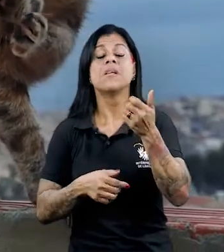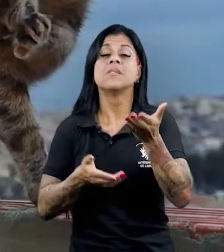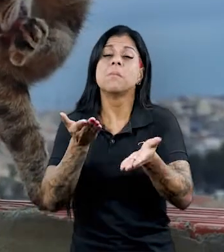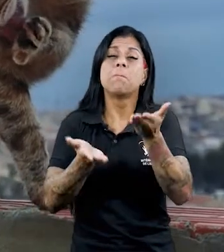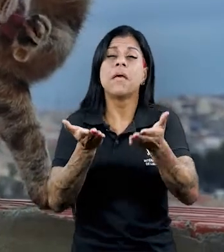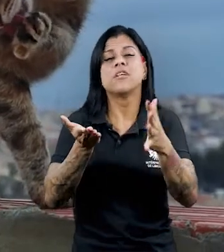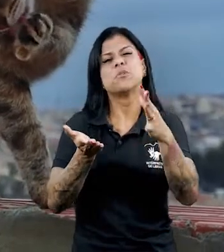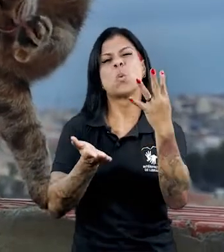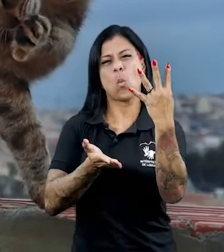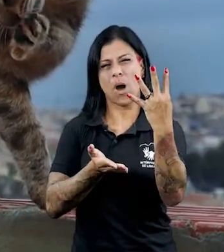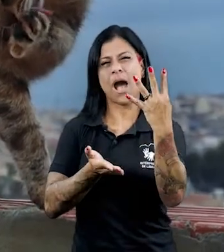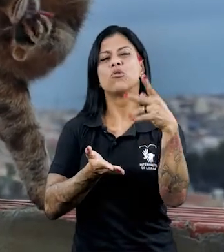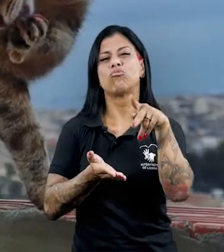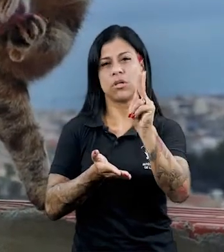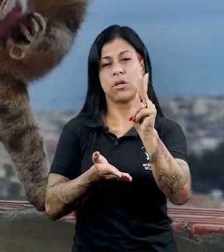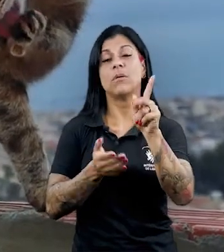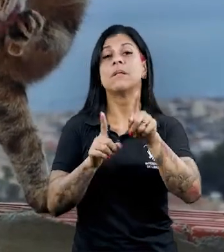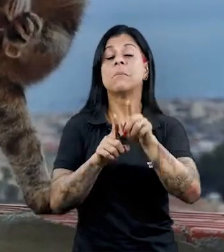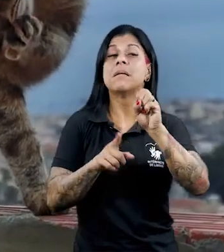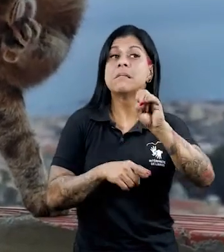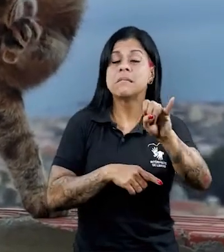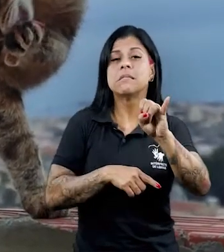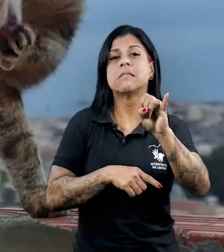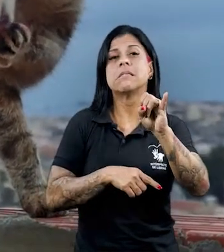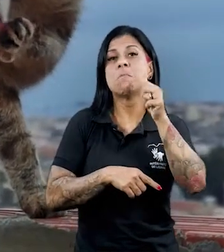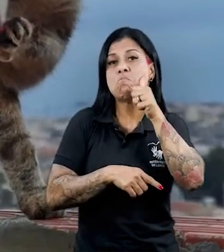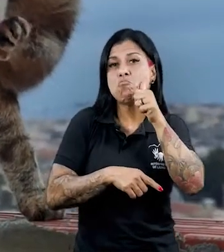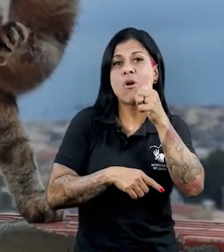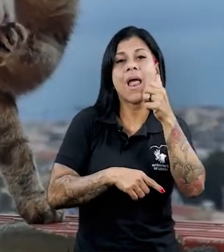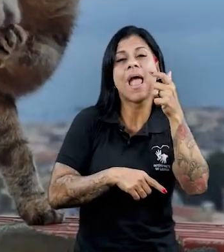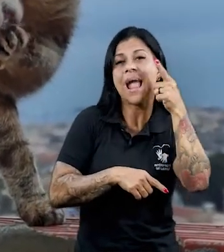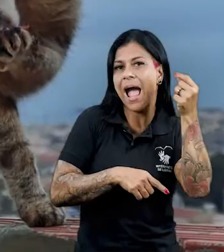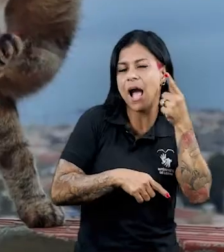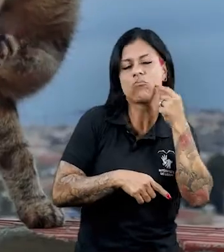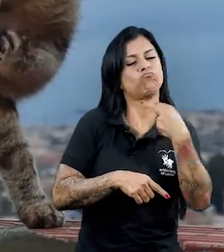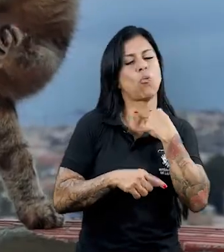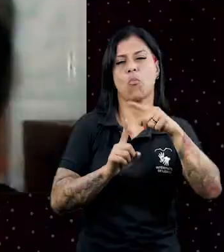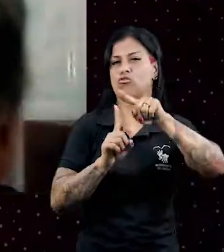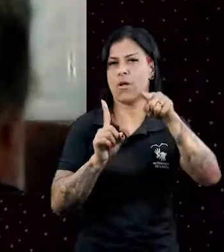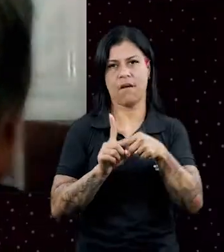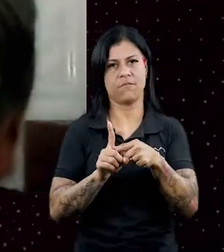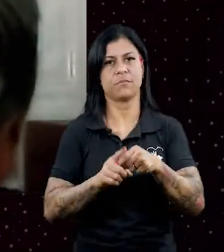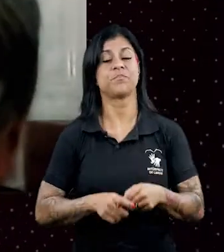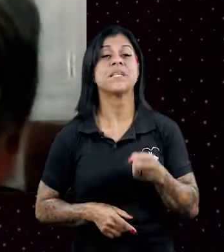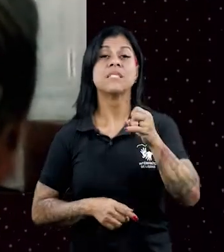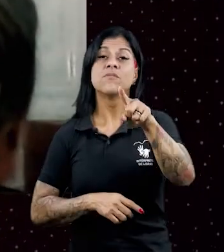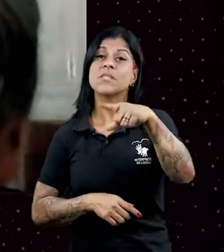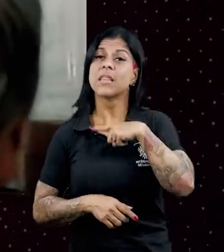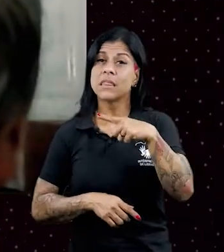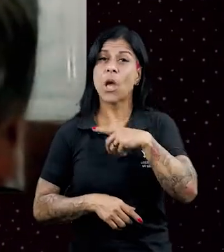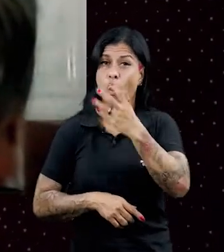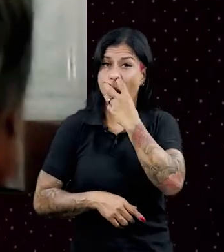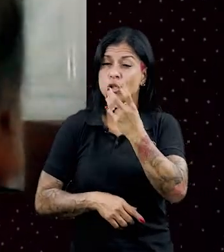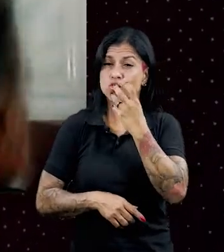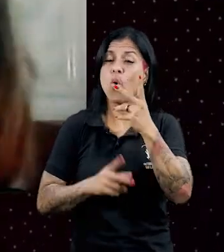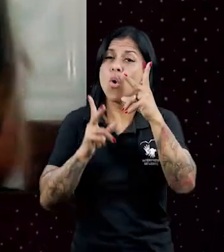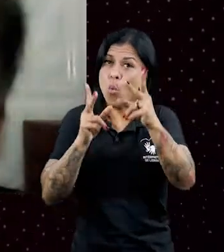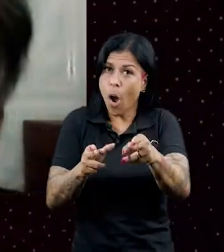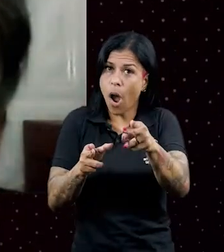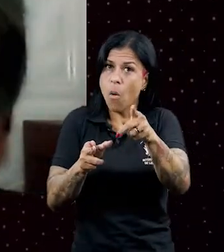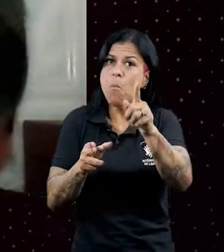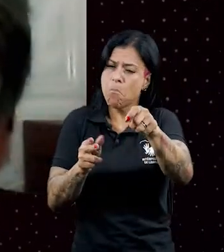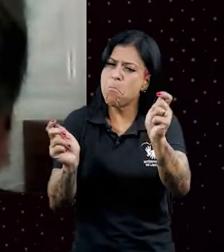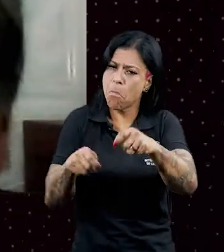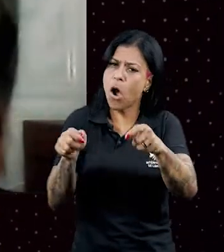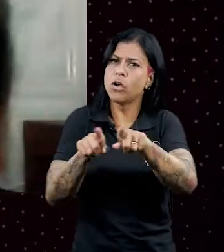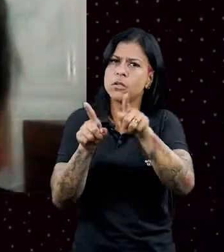pesar pelo menos 4 quilos, caso seja fêmea, não estar em período gestacional. Se você tem um cachorro dentro desse critério, é